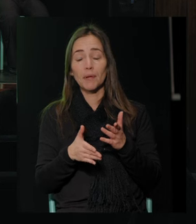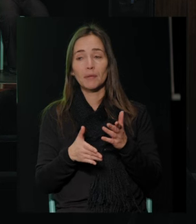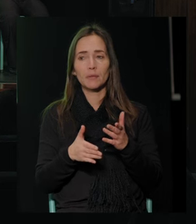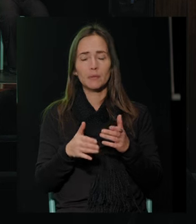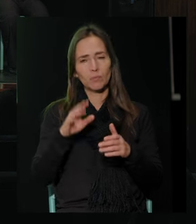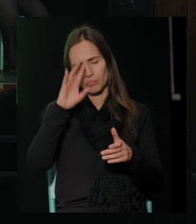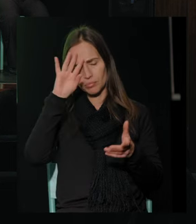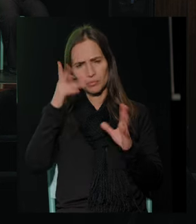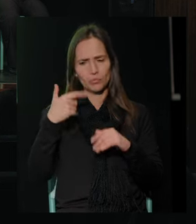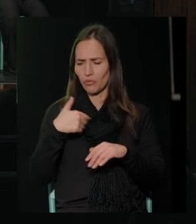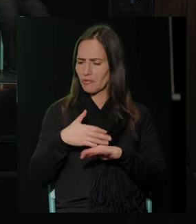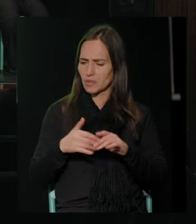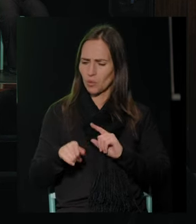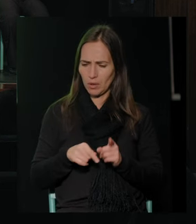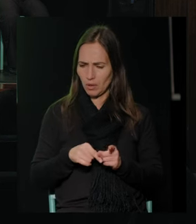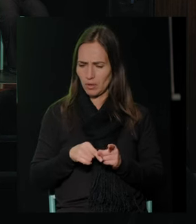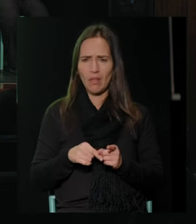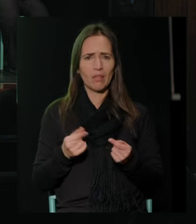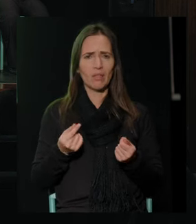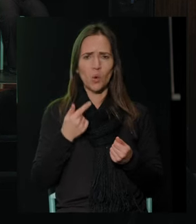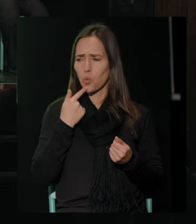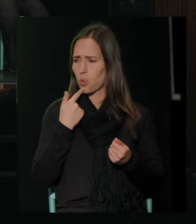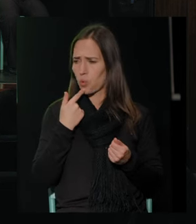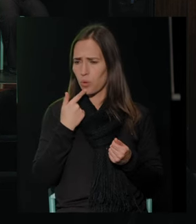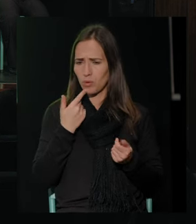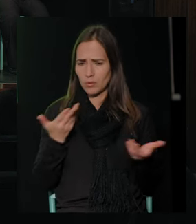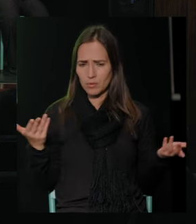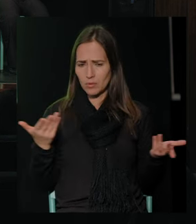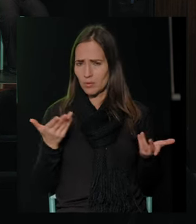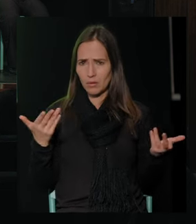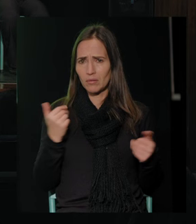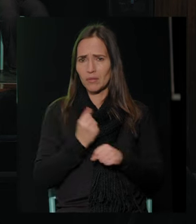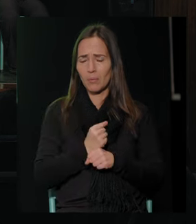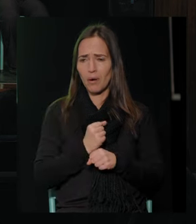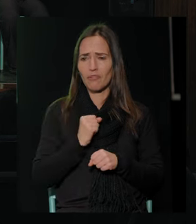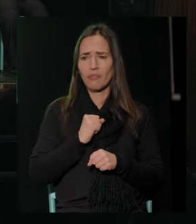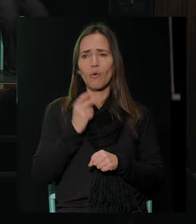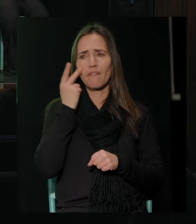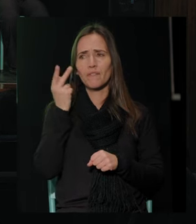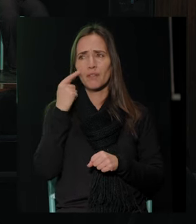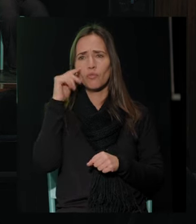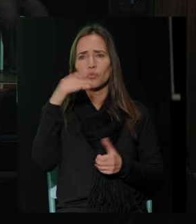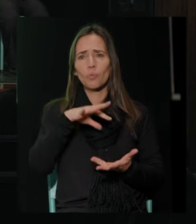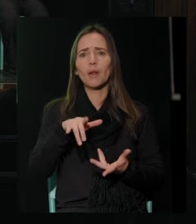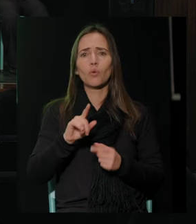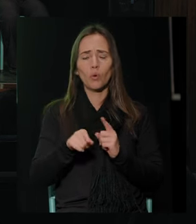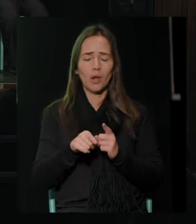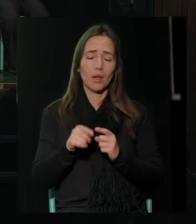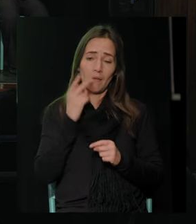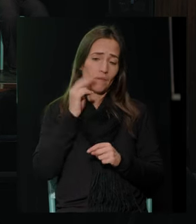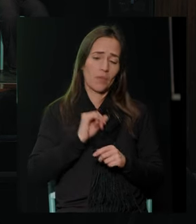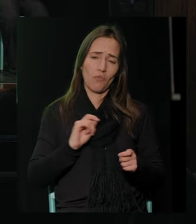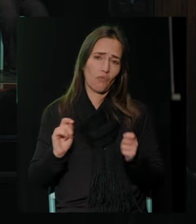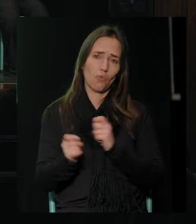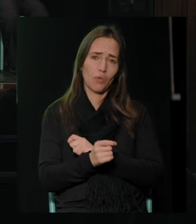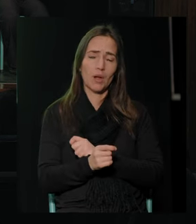de epifania, disse: o que é que eu estou aqui a fazer? Com este dinheiro todo, qual é o meu papel na vida e no futuro do planeta, eu vou mudar a minha vida.